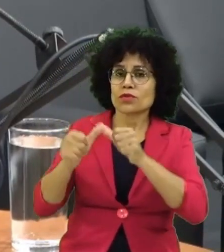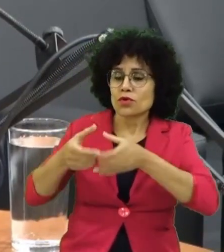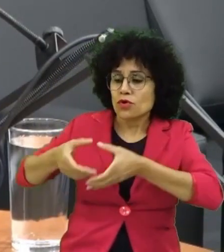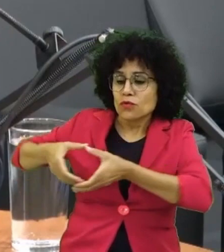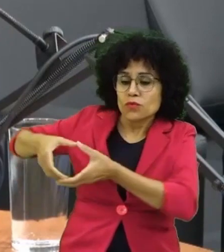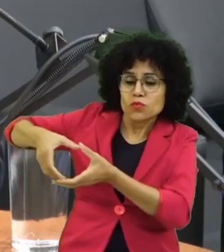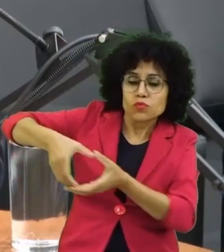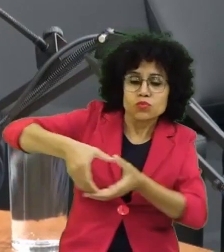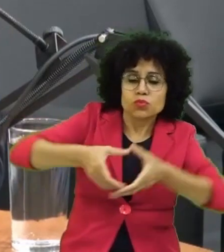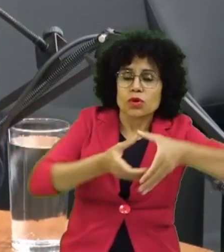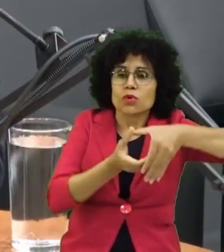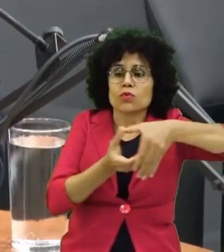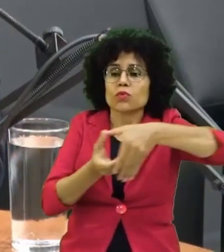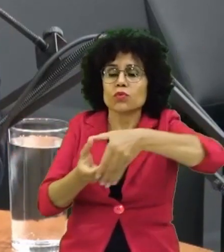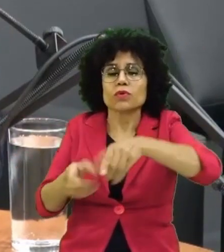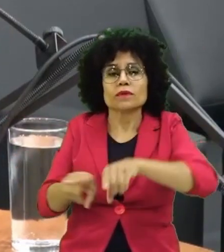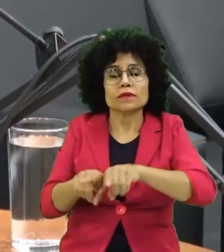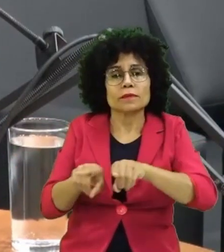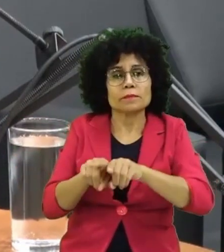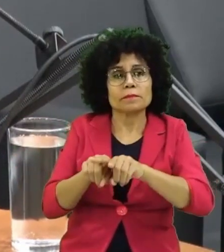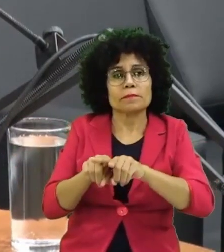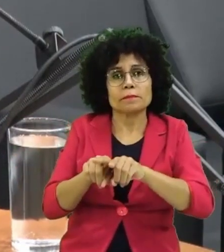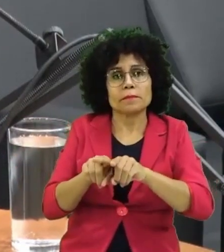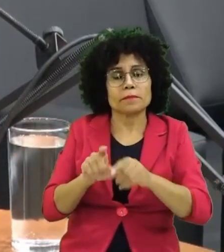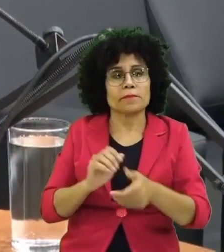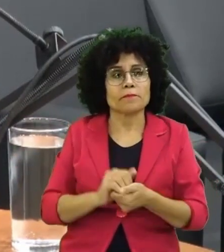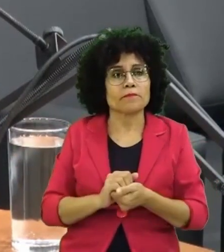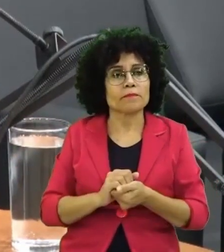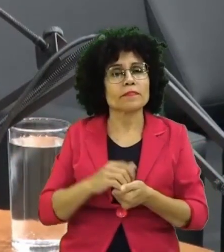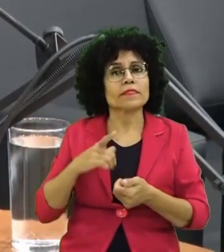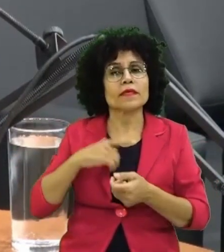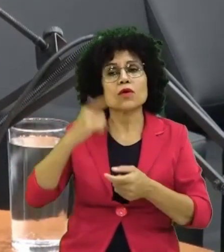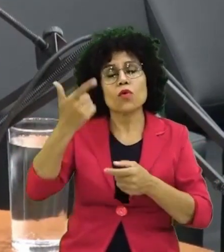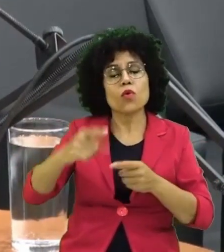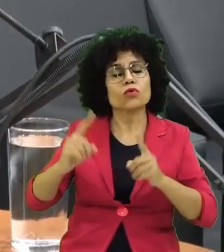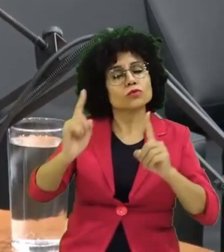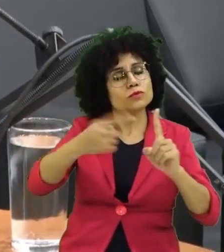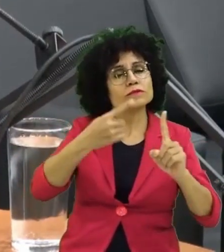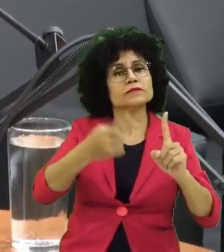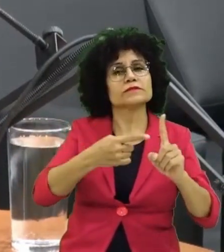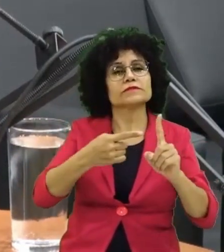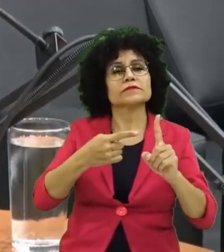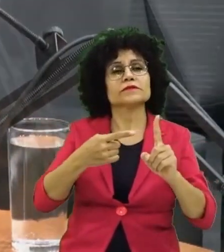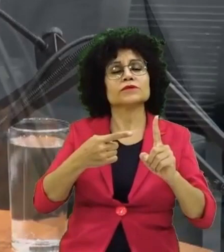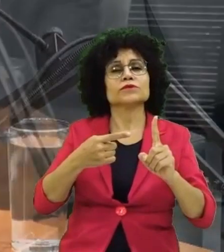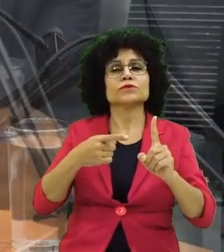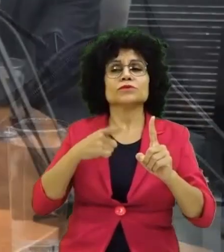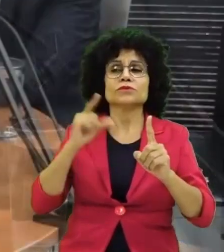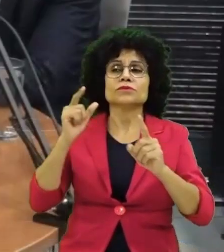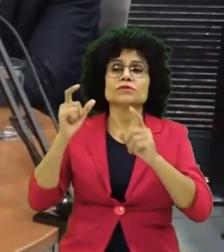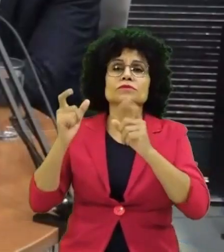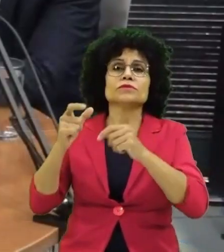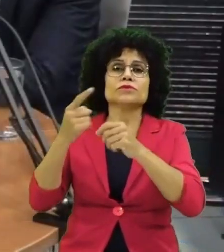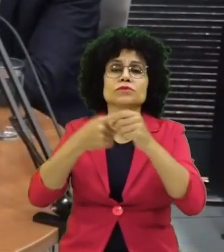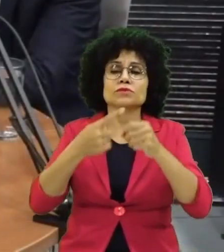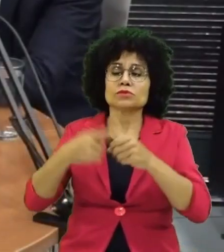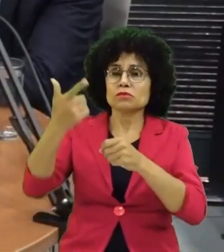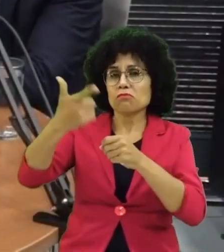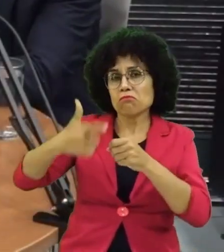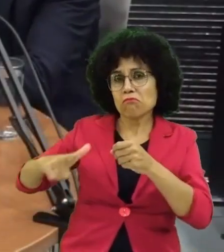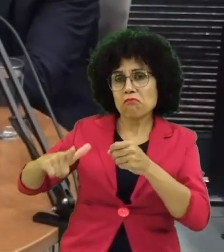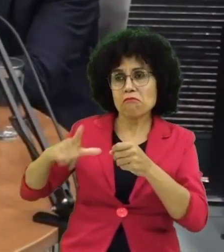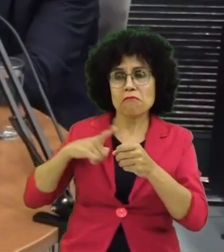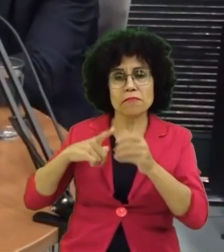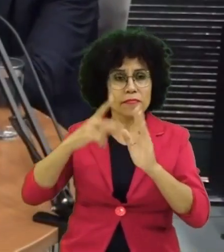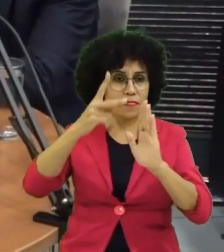das redes. Agora temos esses desafios em outros municípios também. Né? E